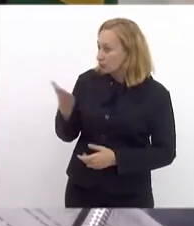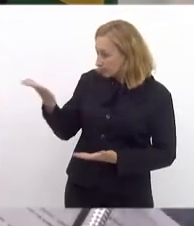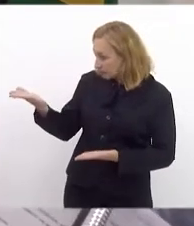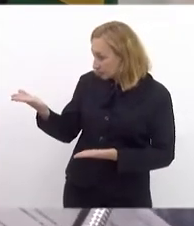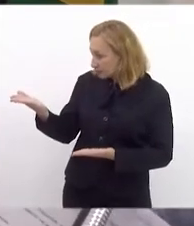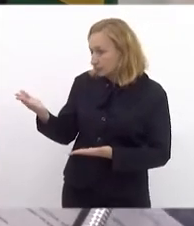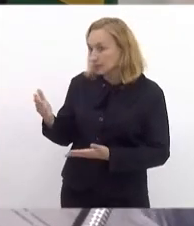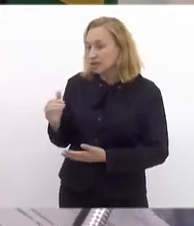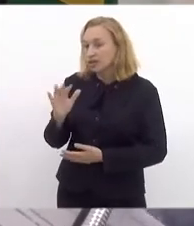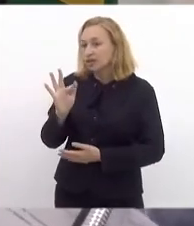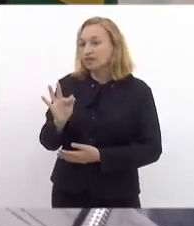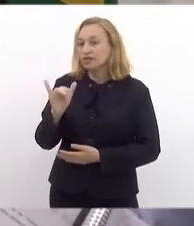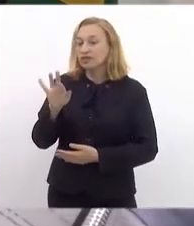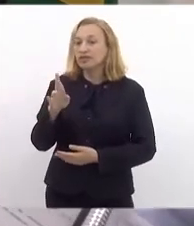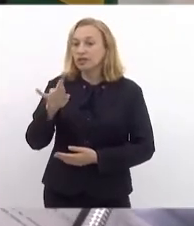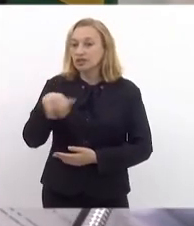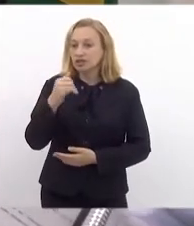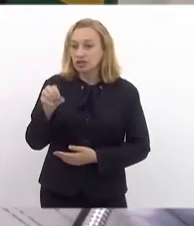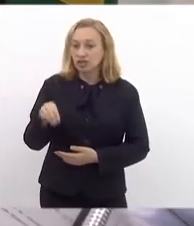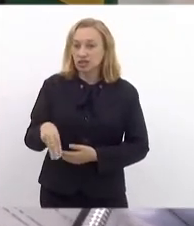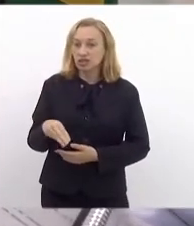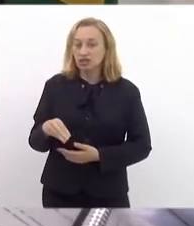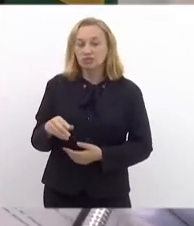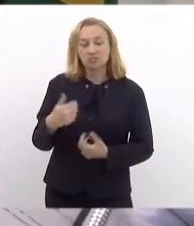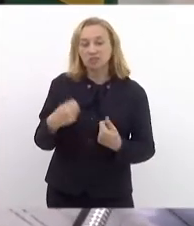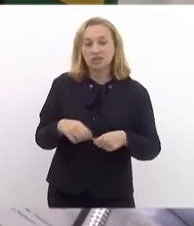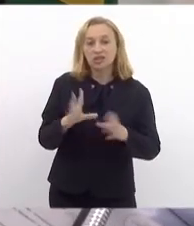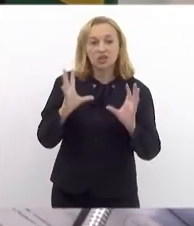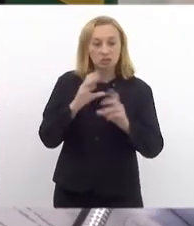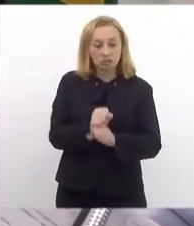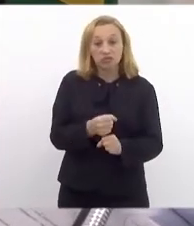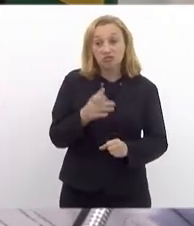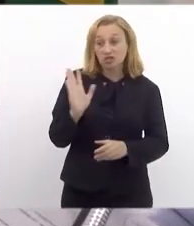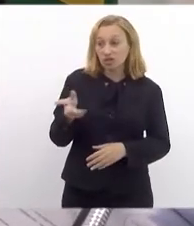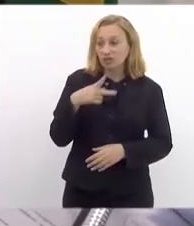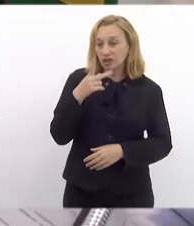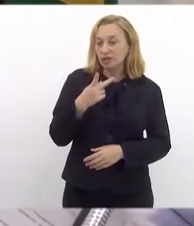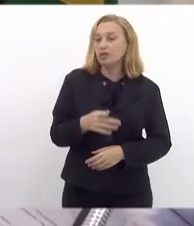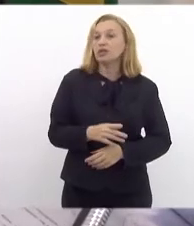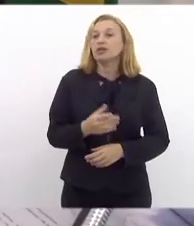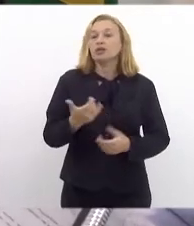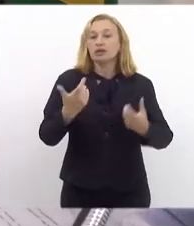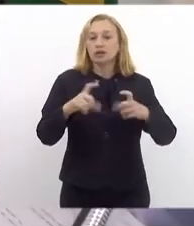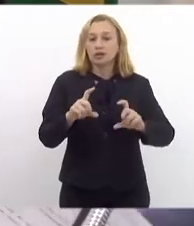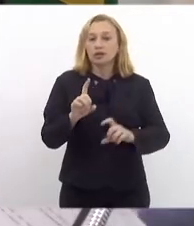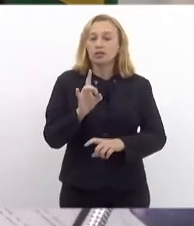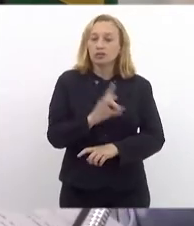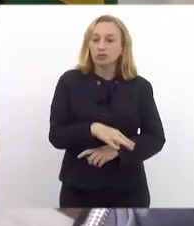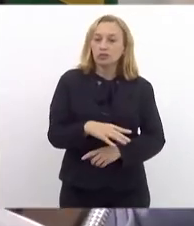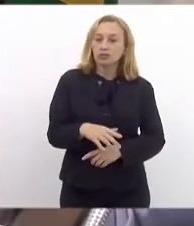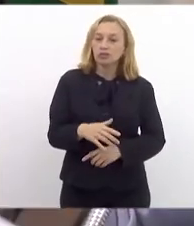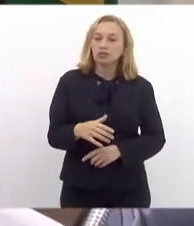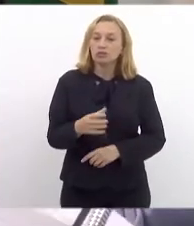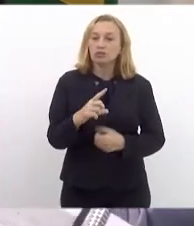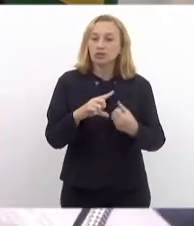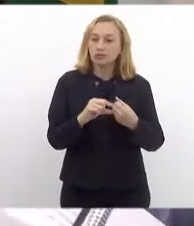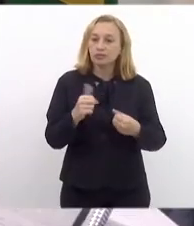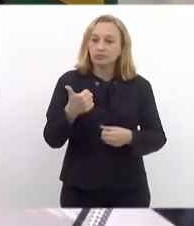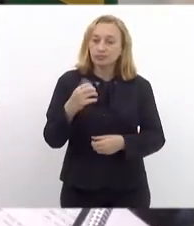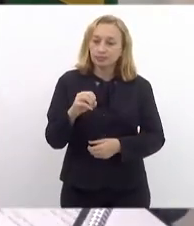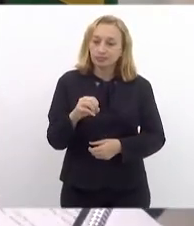fico toda feijão né eu resumir para ele que você falou no parágrafo único do artigo 10